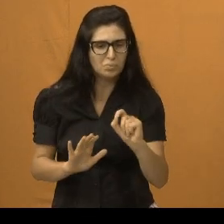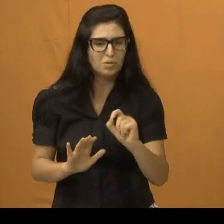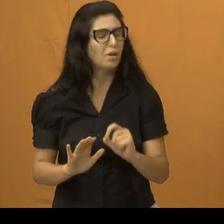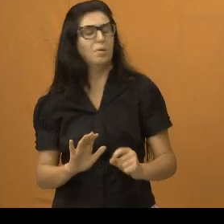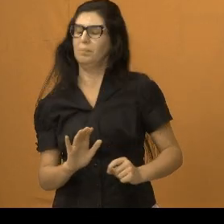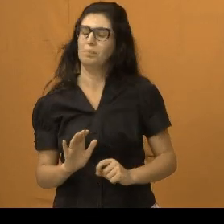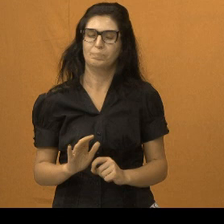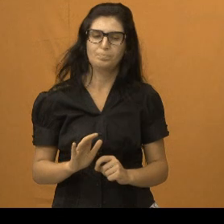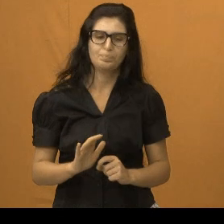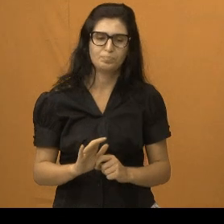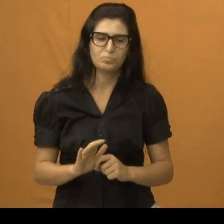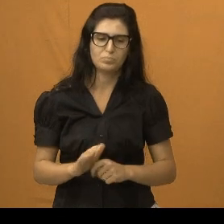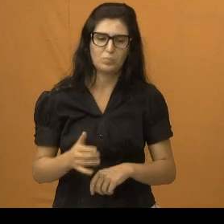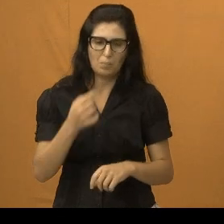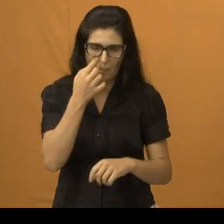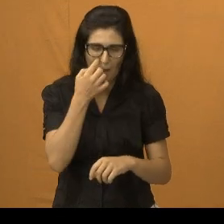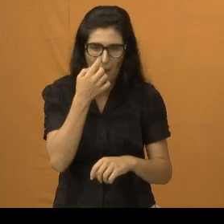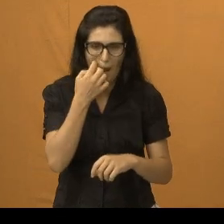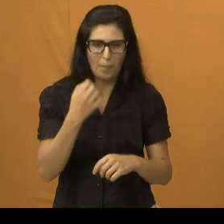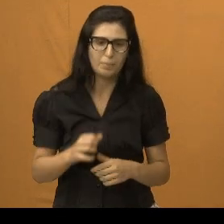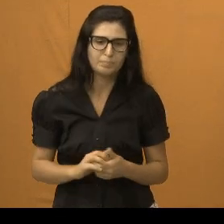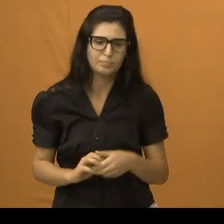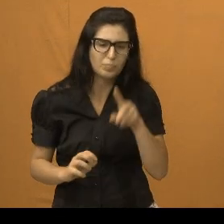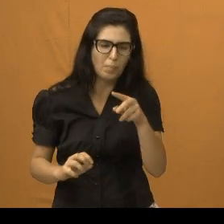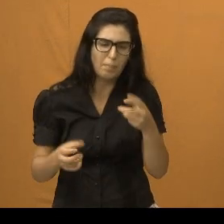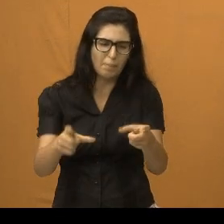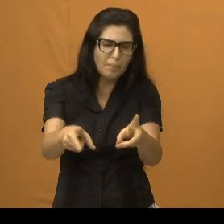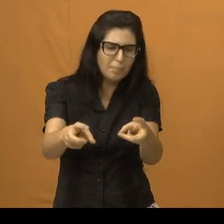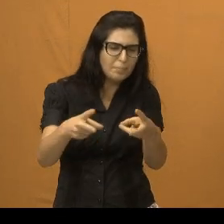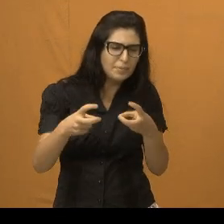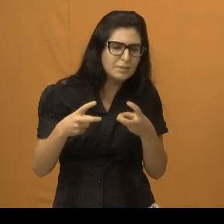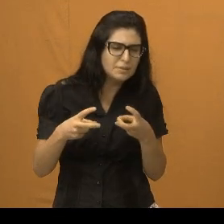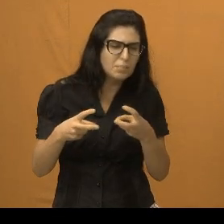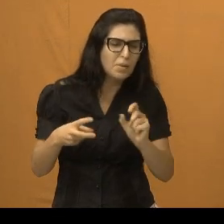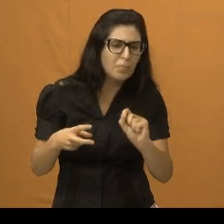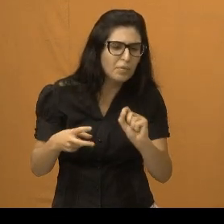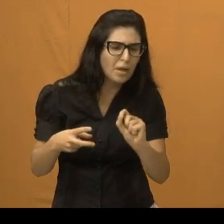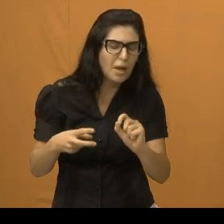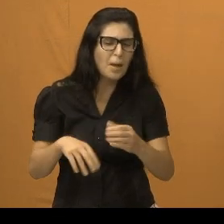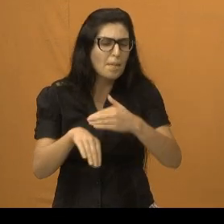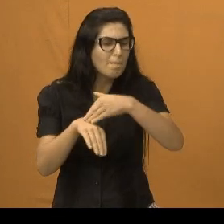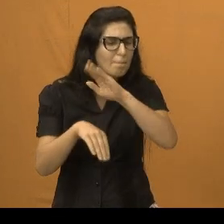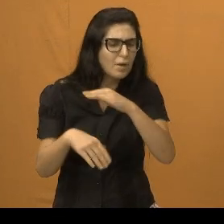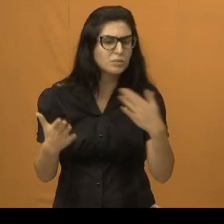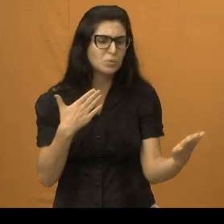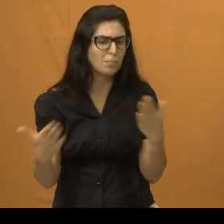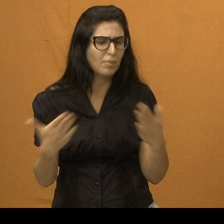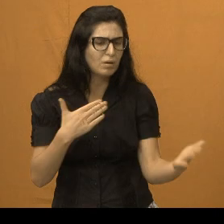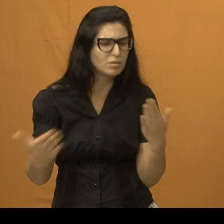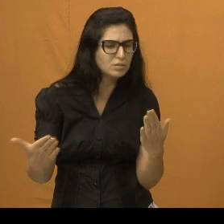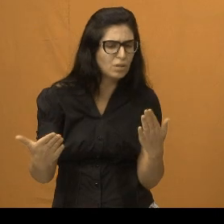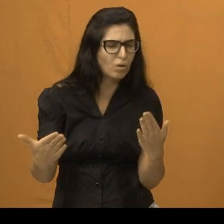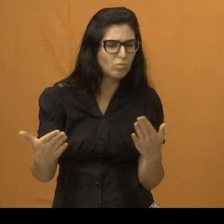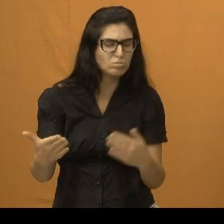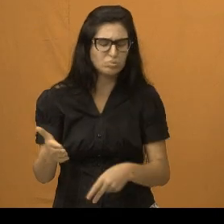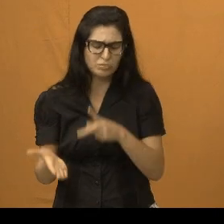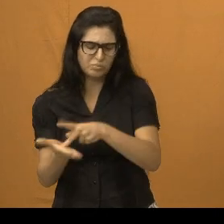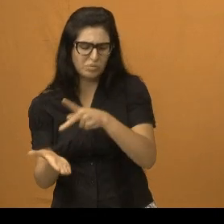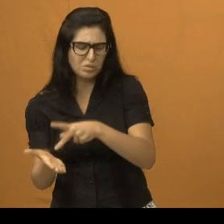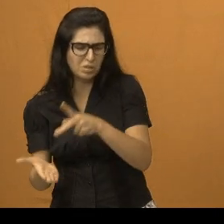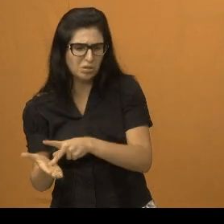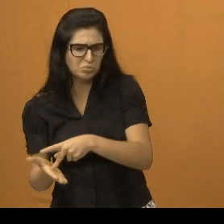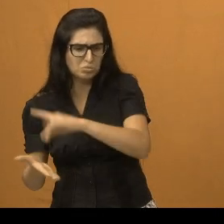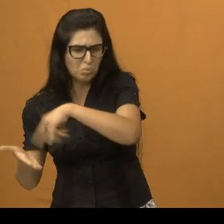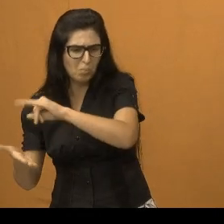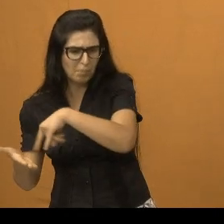ver no decorrer dessas slides, que algumas vieram a mais do que o previsto no orçamento. Isso é muito